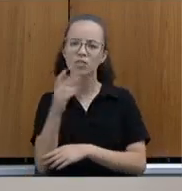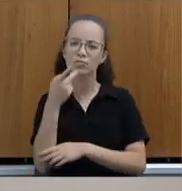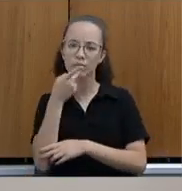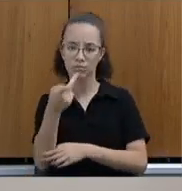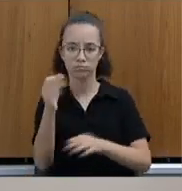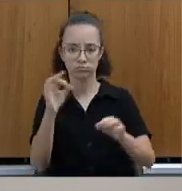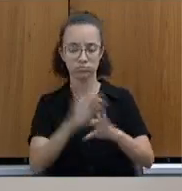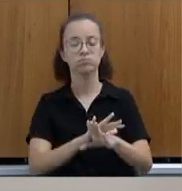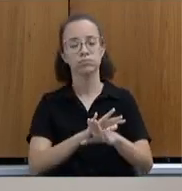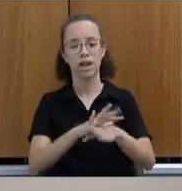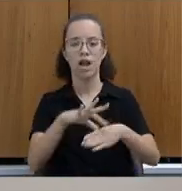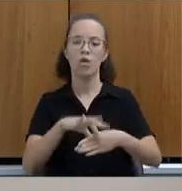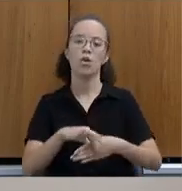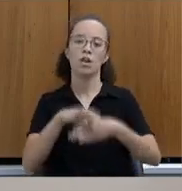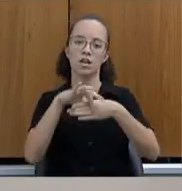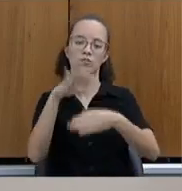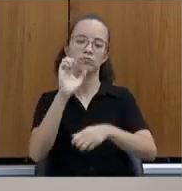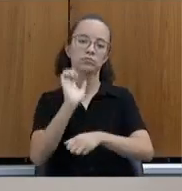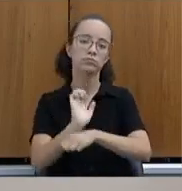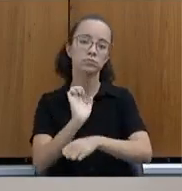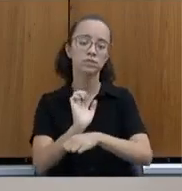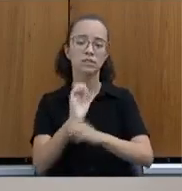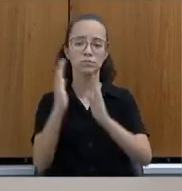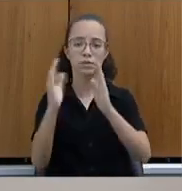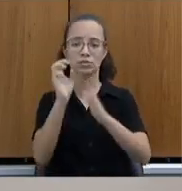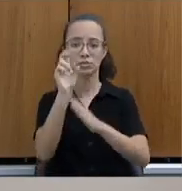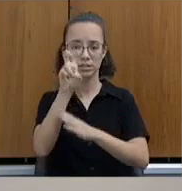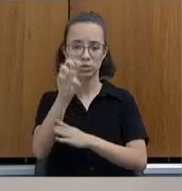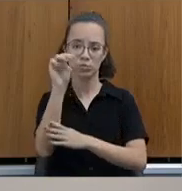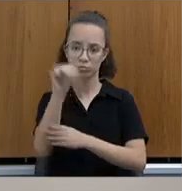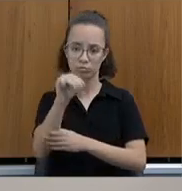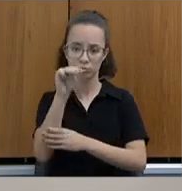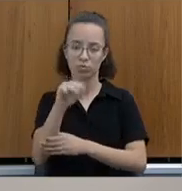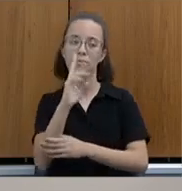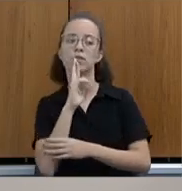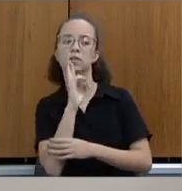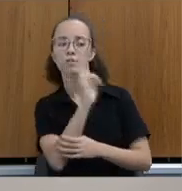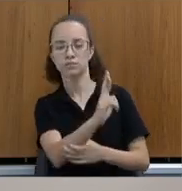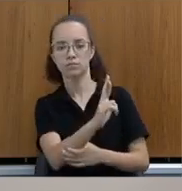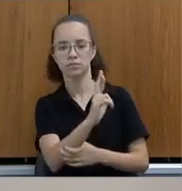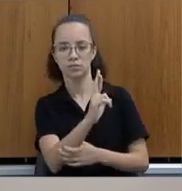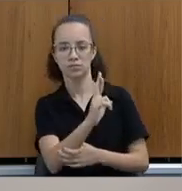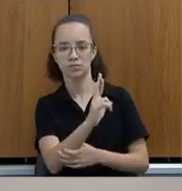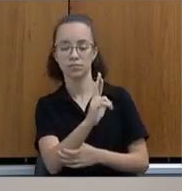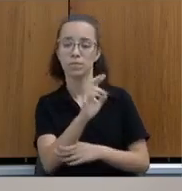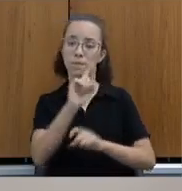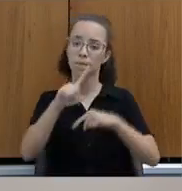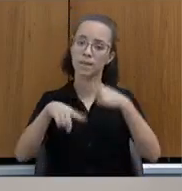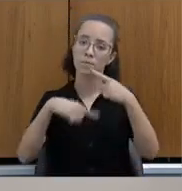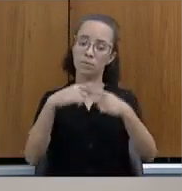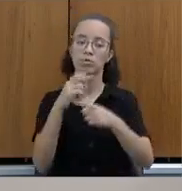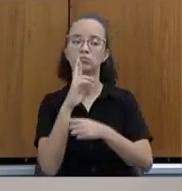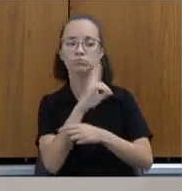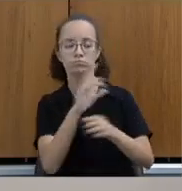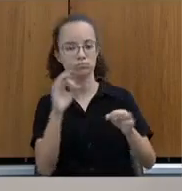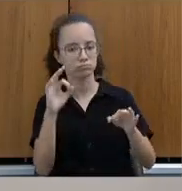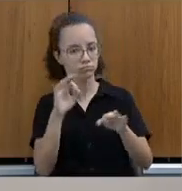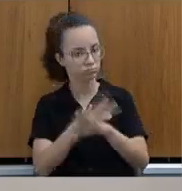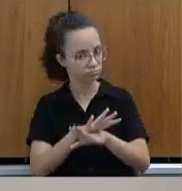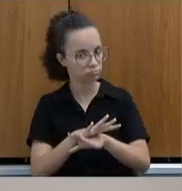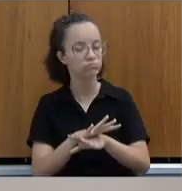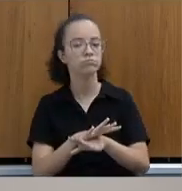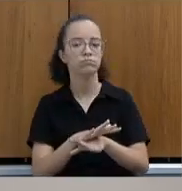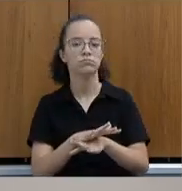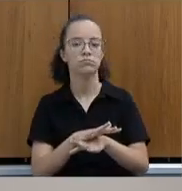a autoridade estadual disporá de cinco minutos para respondê-la. Após a resposta da autoridade